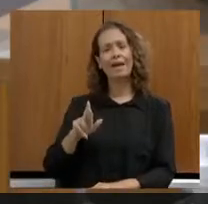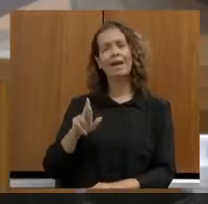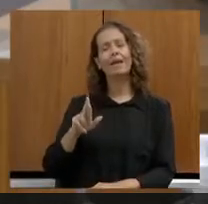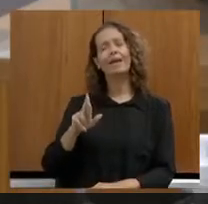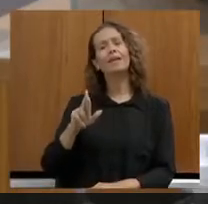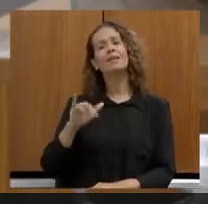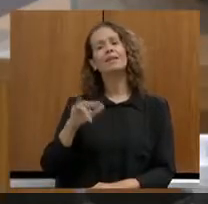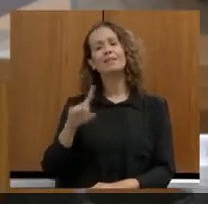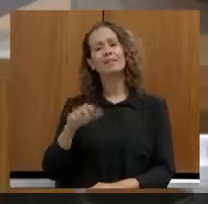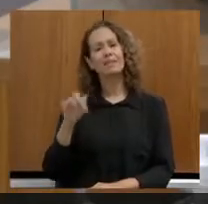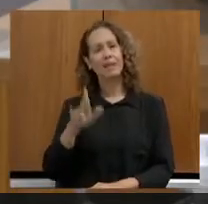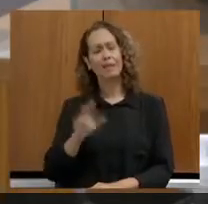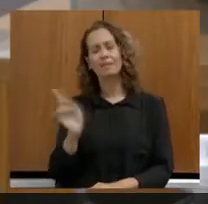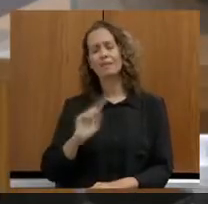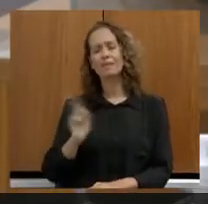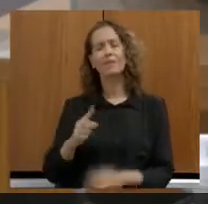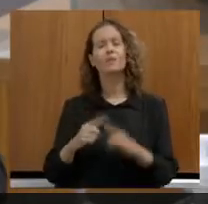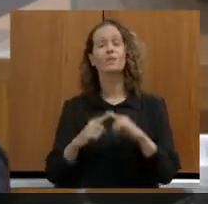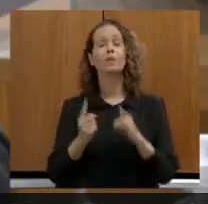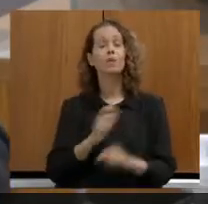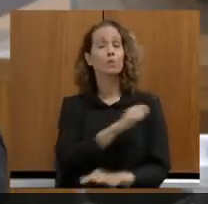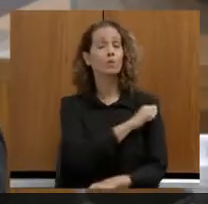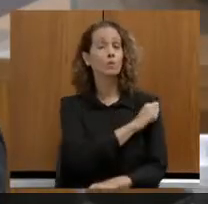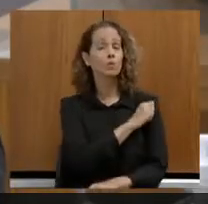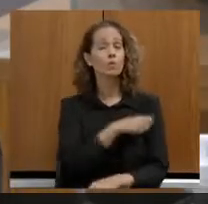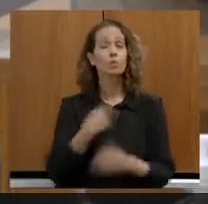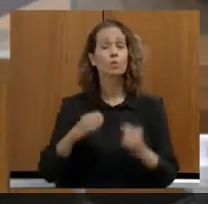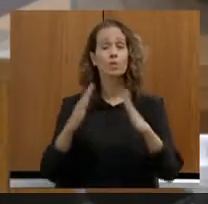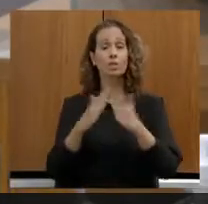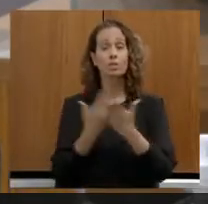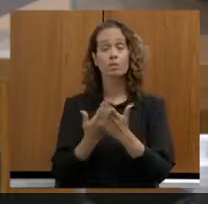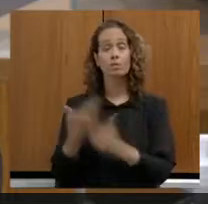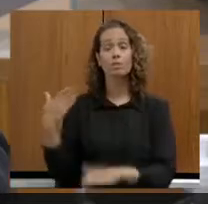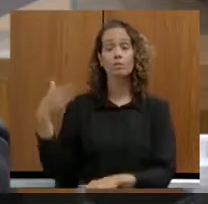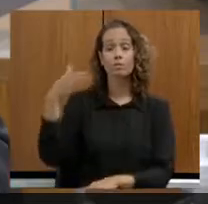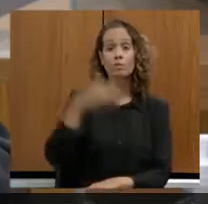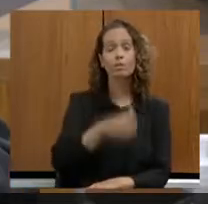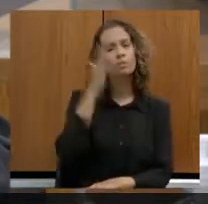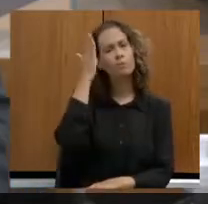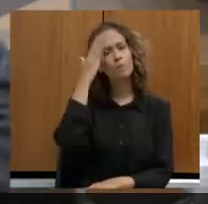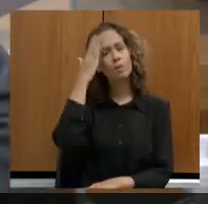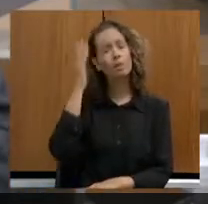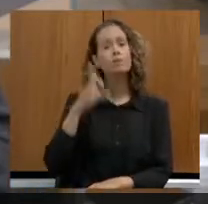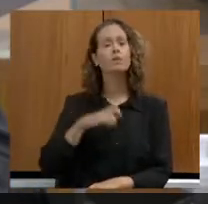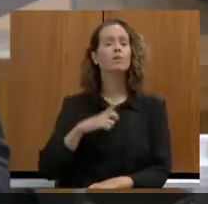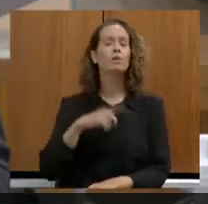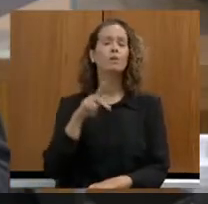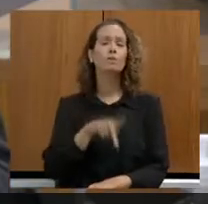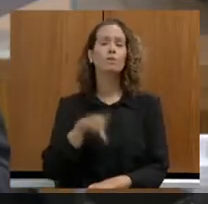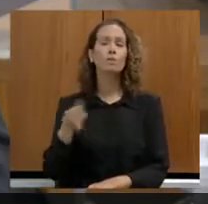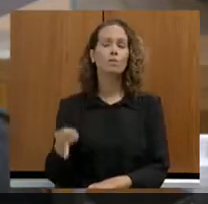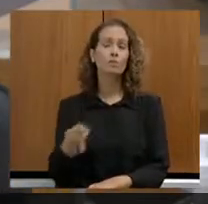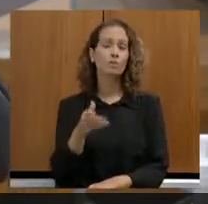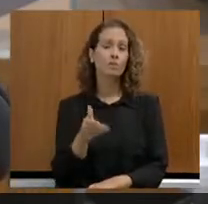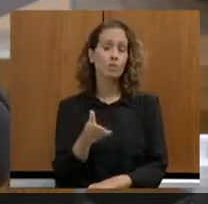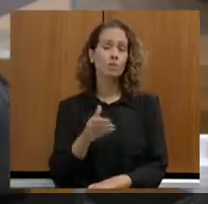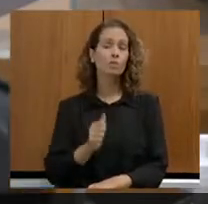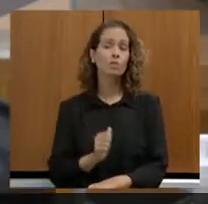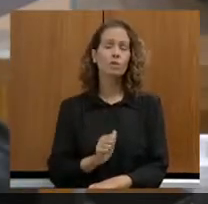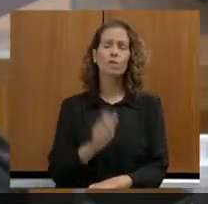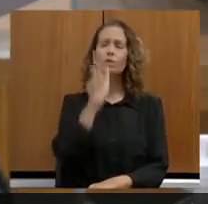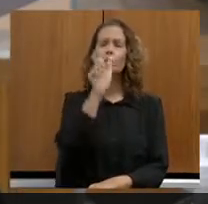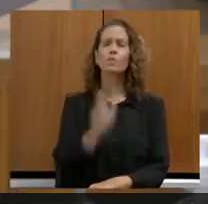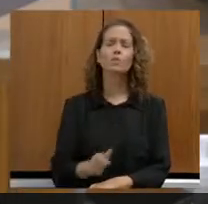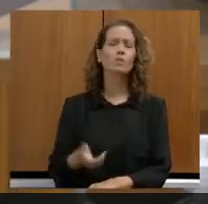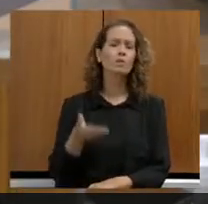as escolas o aluno tem que ir para escola sabendo que ele tá ali com um professor que el a